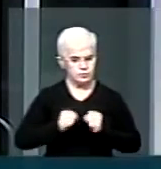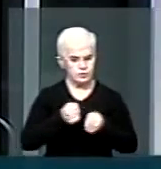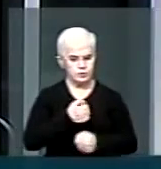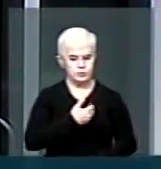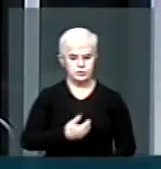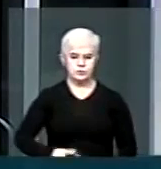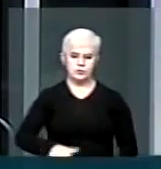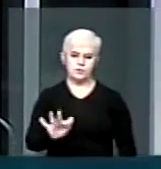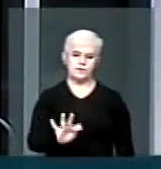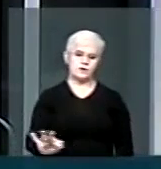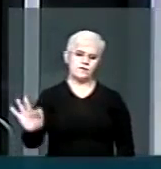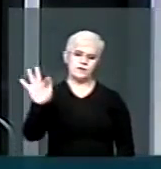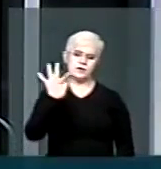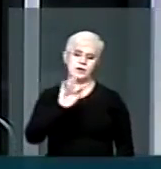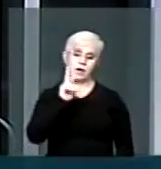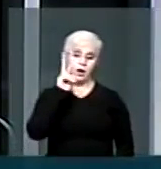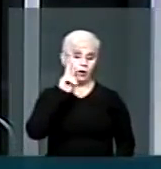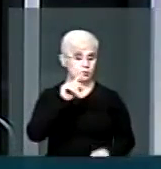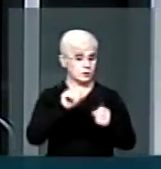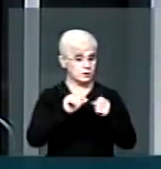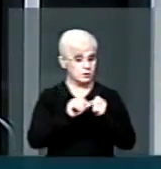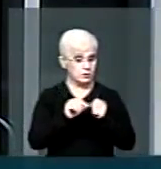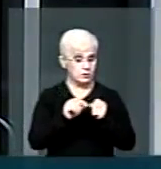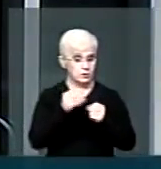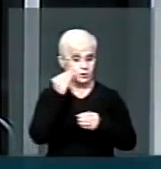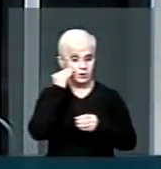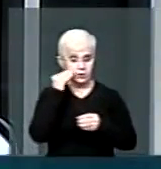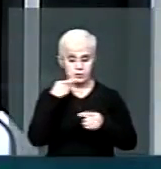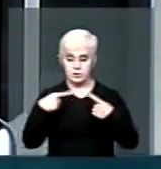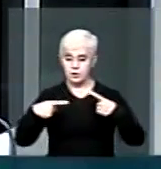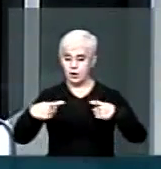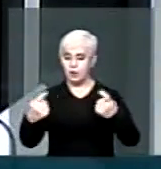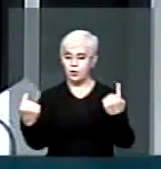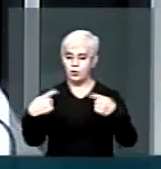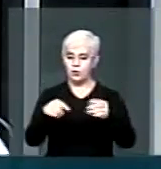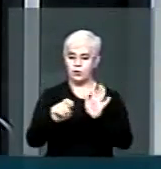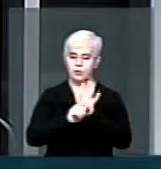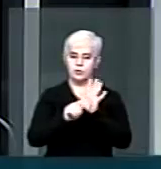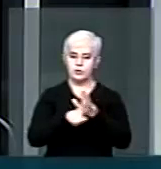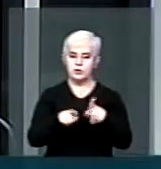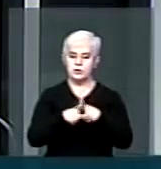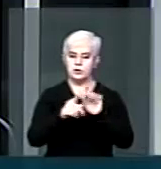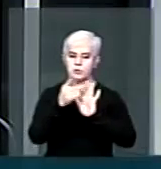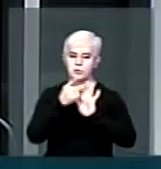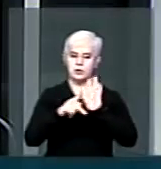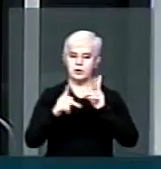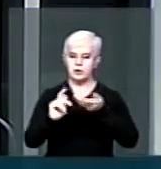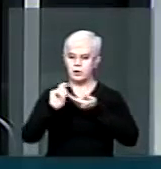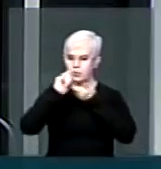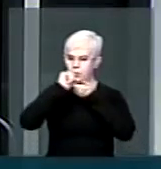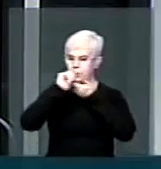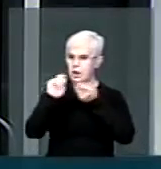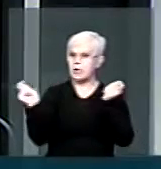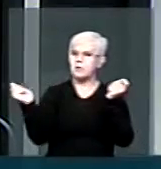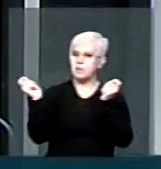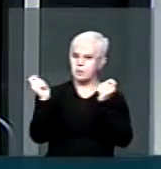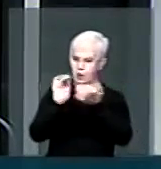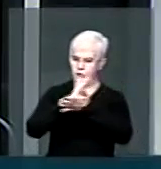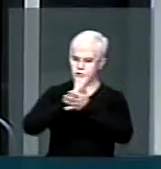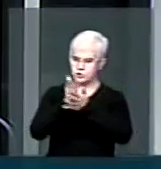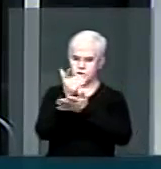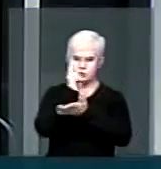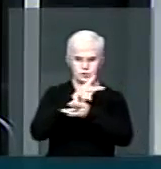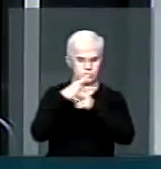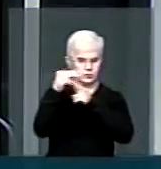federal no sentido do combate às drogas, com o lançamento do programa CRAC, é possível